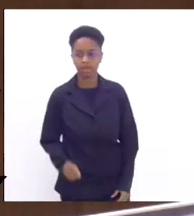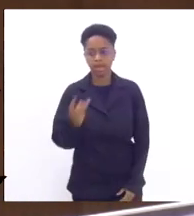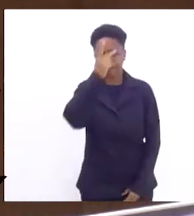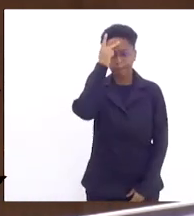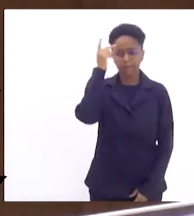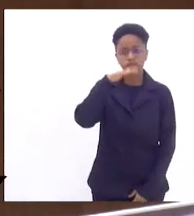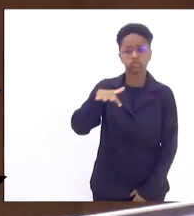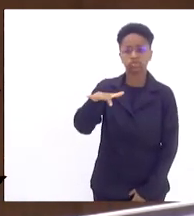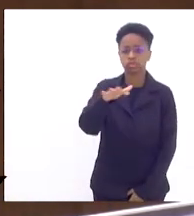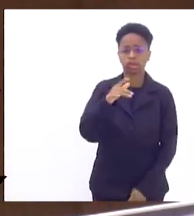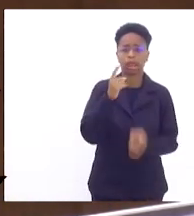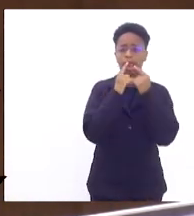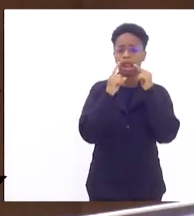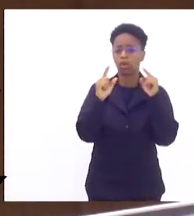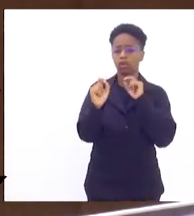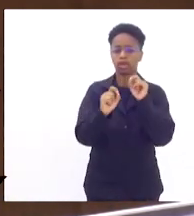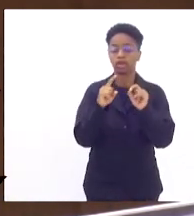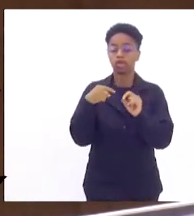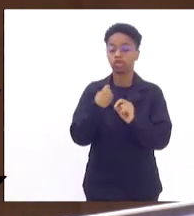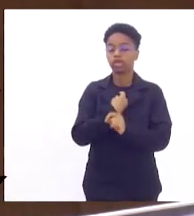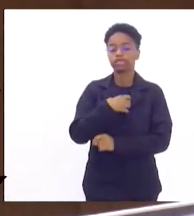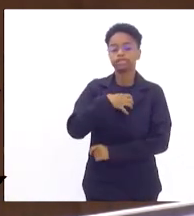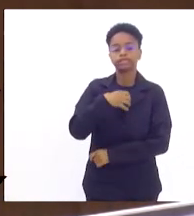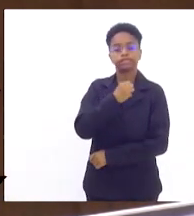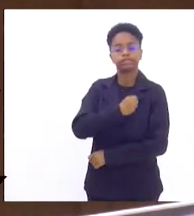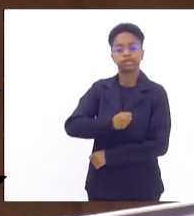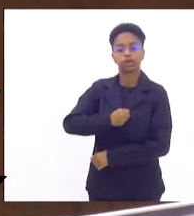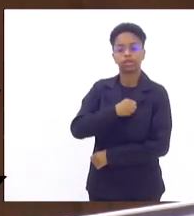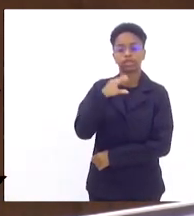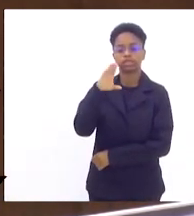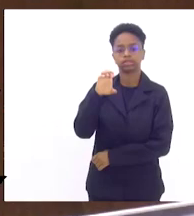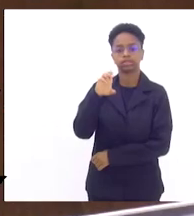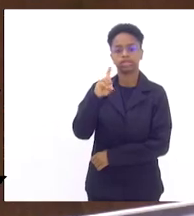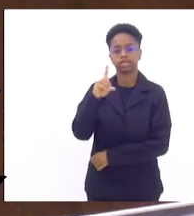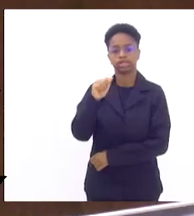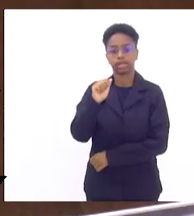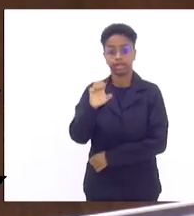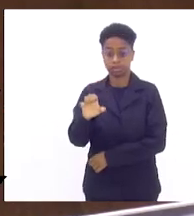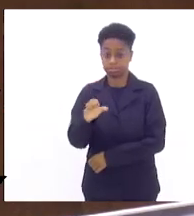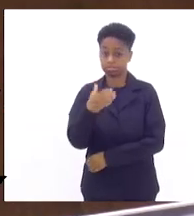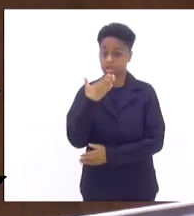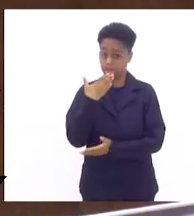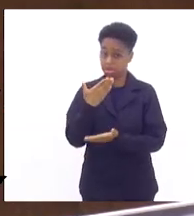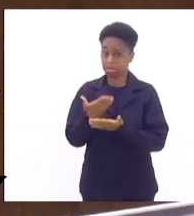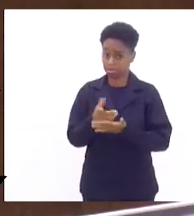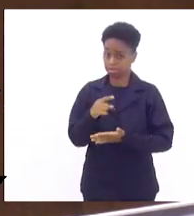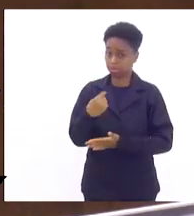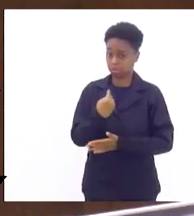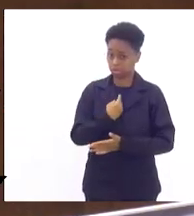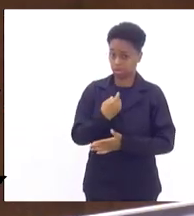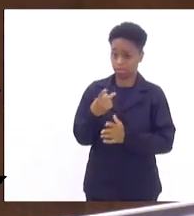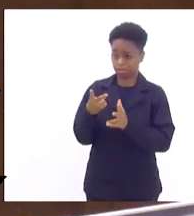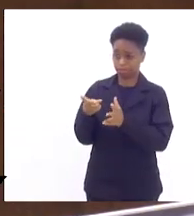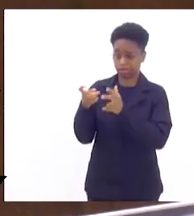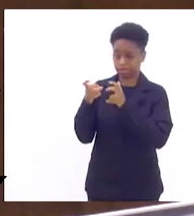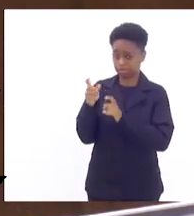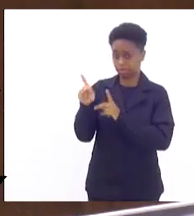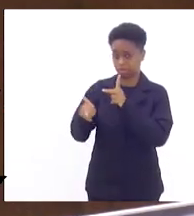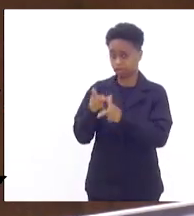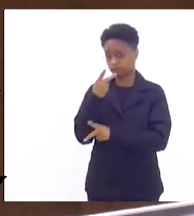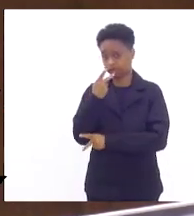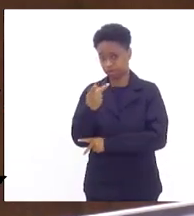é: estamos com saudades da SEDAI. Impressionante ter que ouvir isso, estamos com saudades da